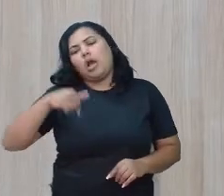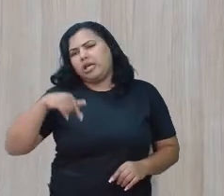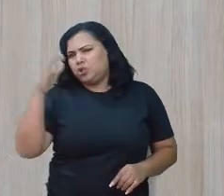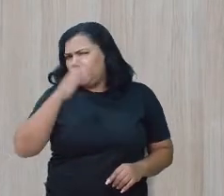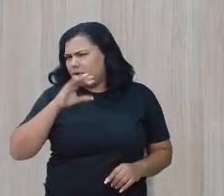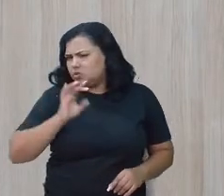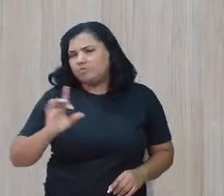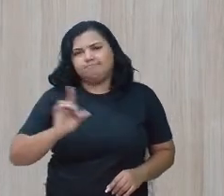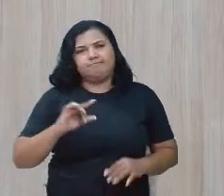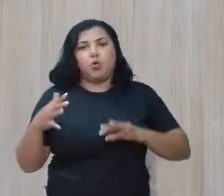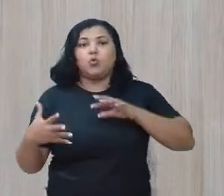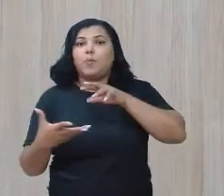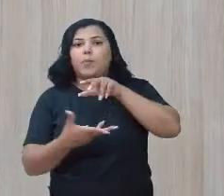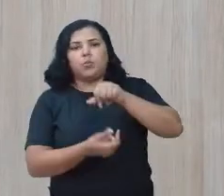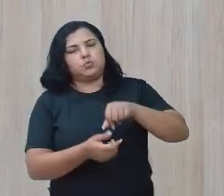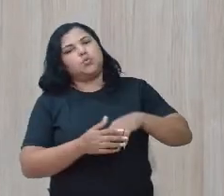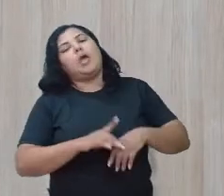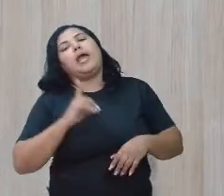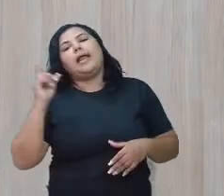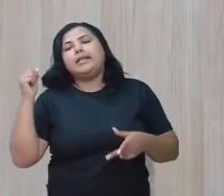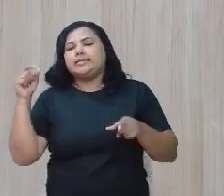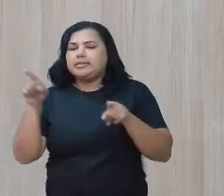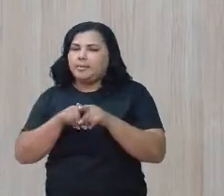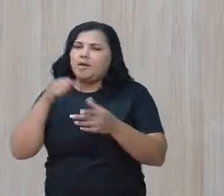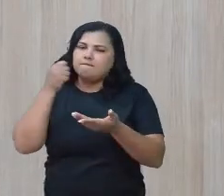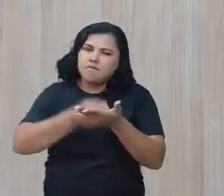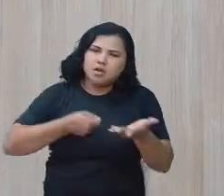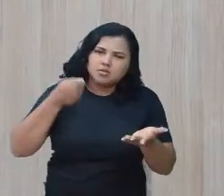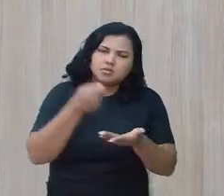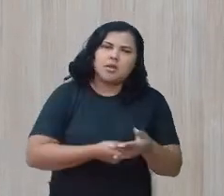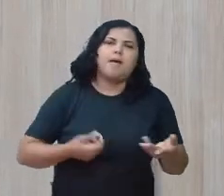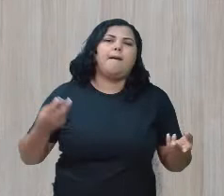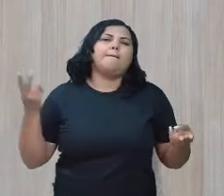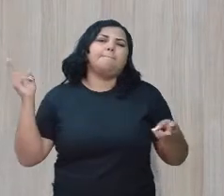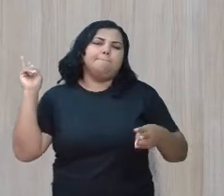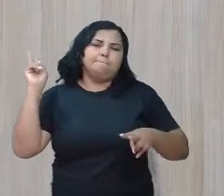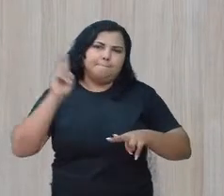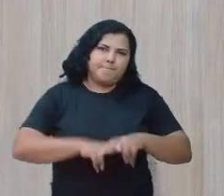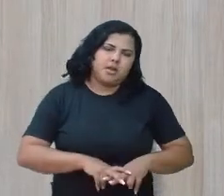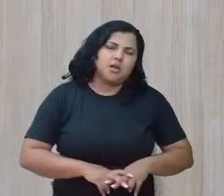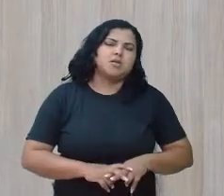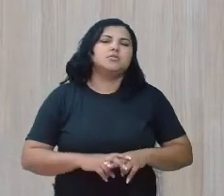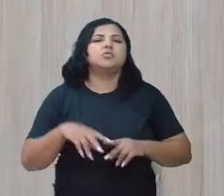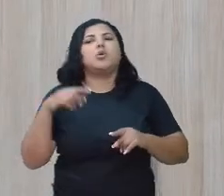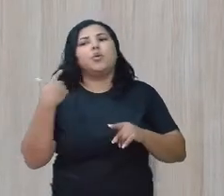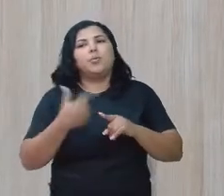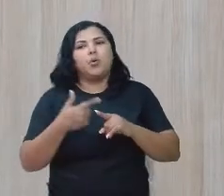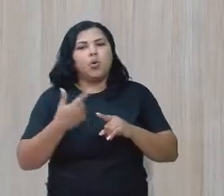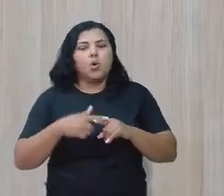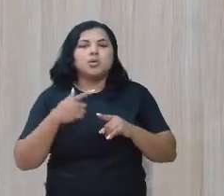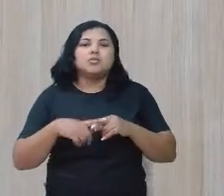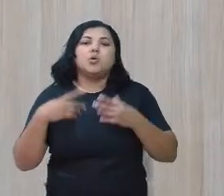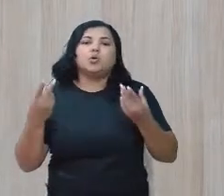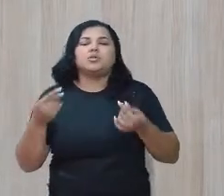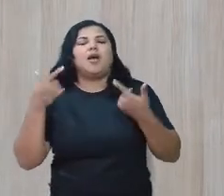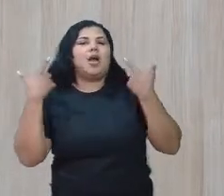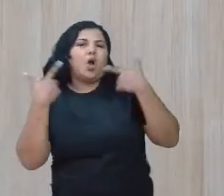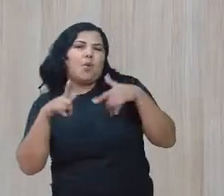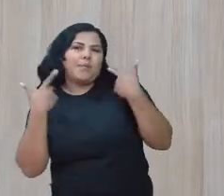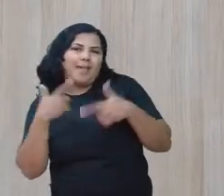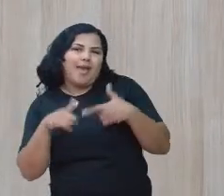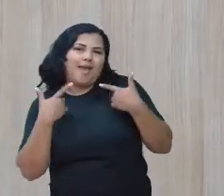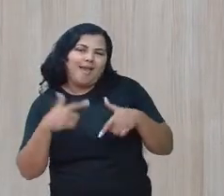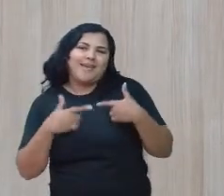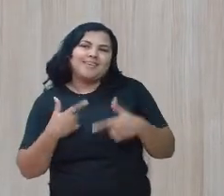mundo todo, né? O Molière também foi perseguido, né, foi preso por conta dessa coisa da comédia, né, de